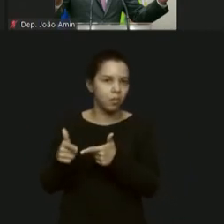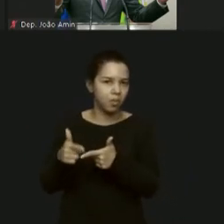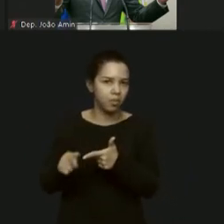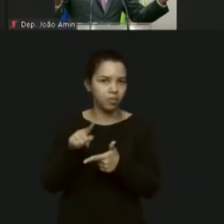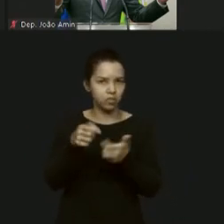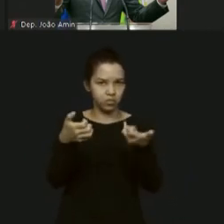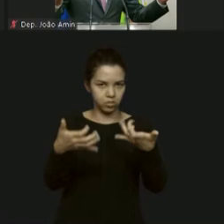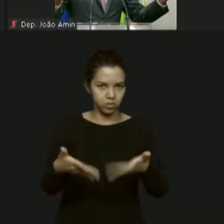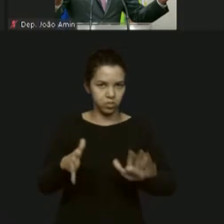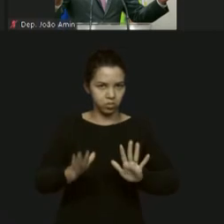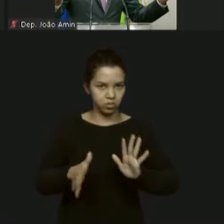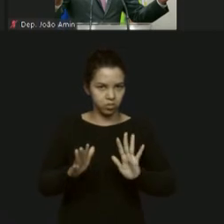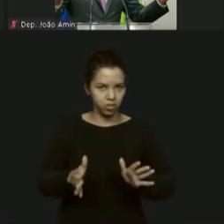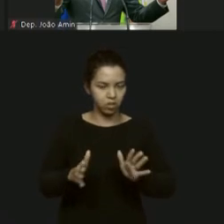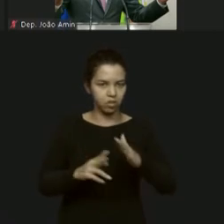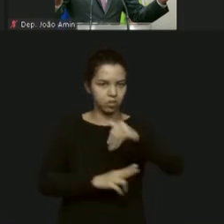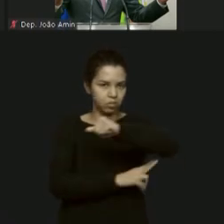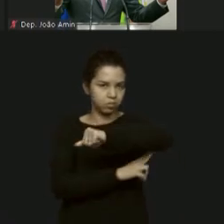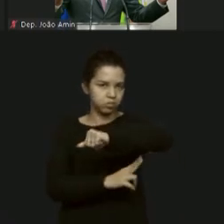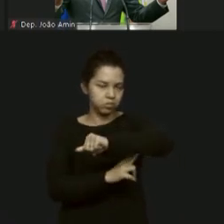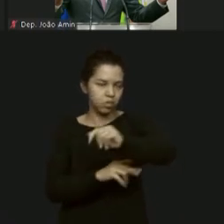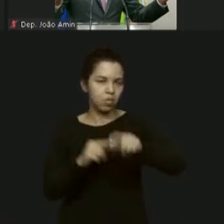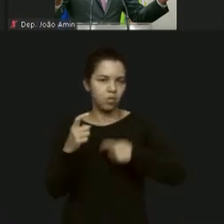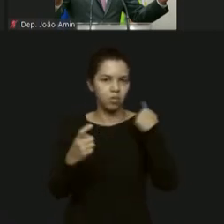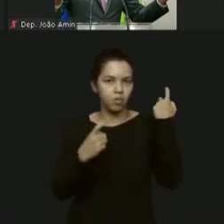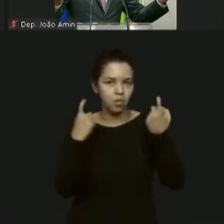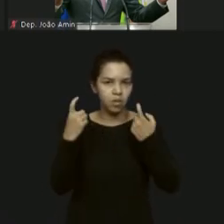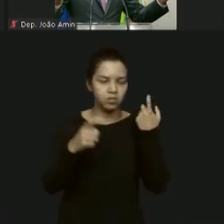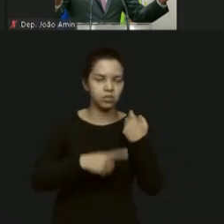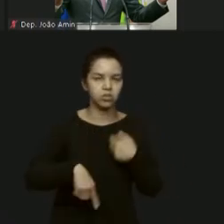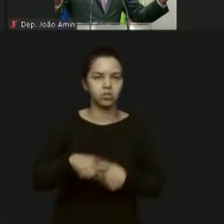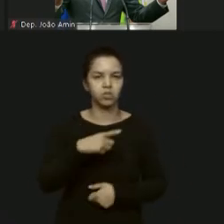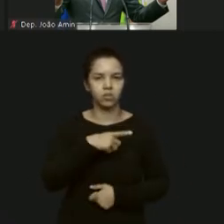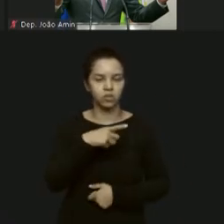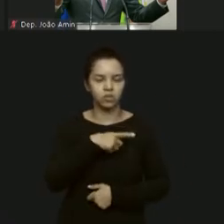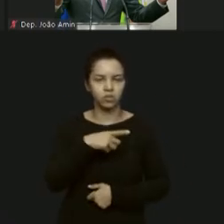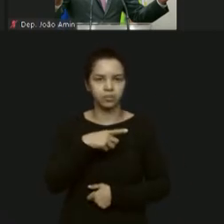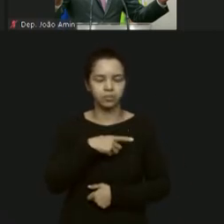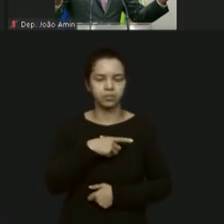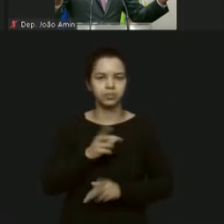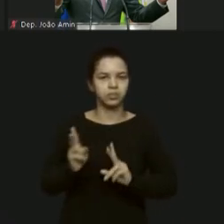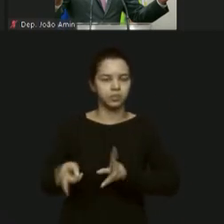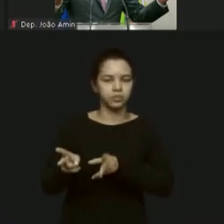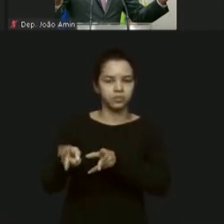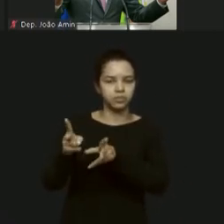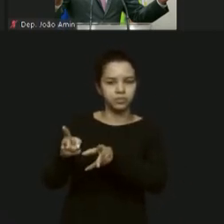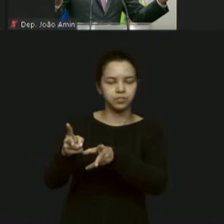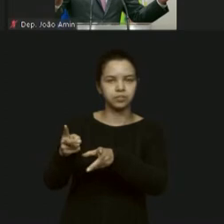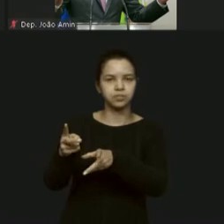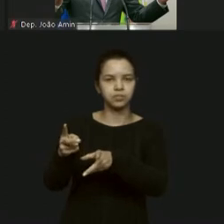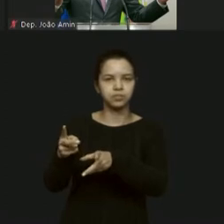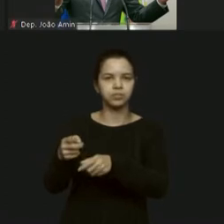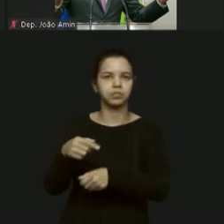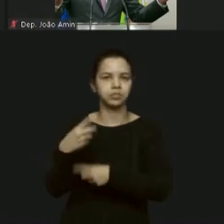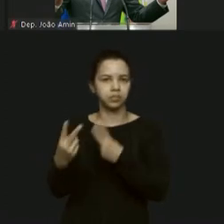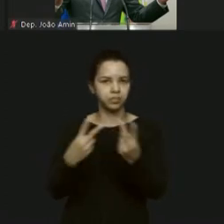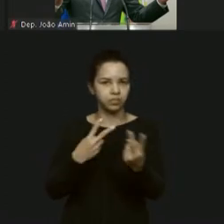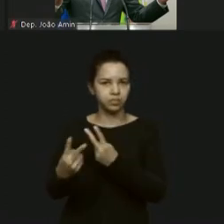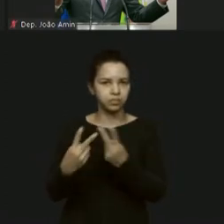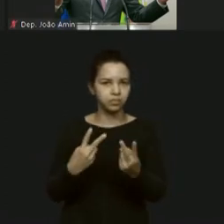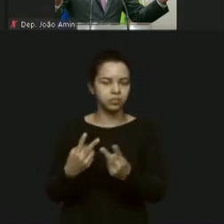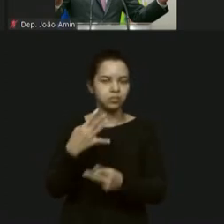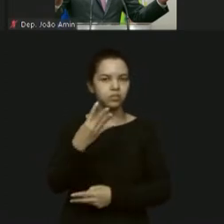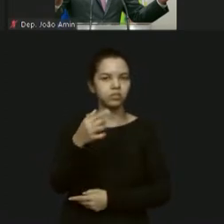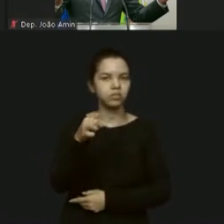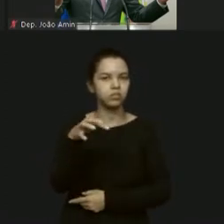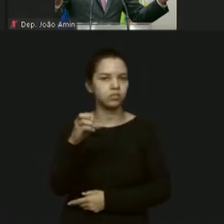dessas pontes, dessa, toda essa preocupação que nós temos, não só com a continuidade da duplicação da 470, mas